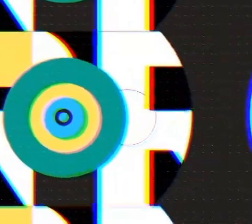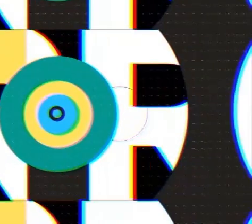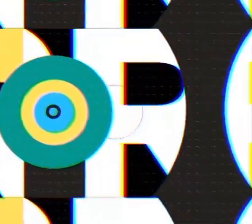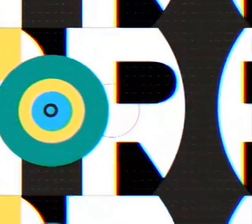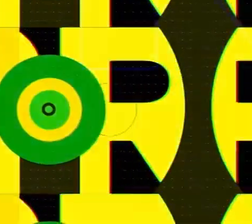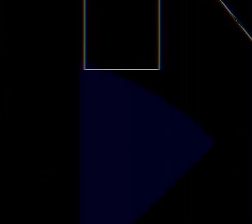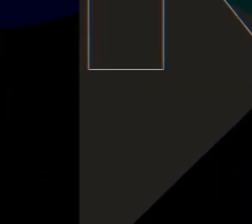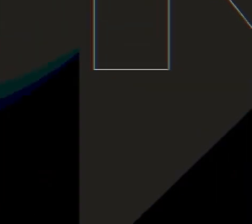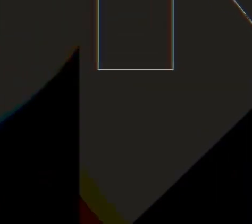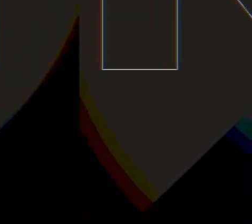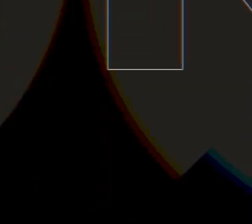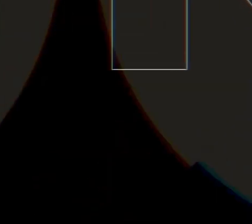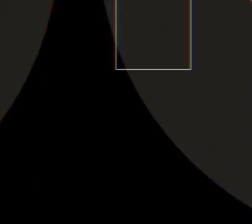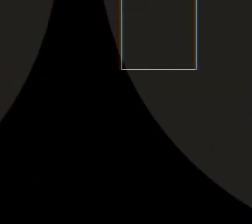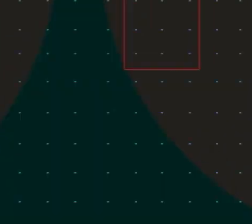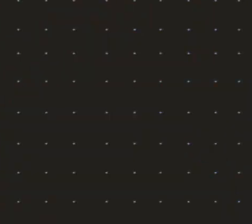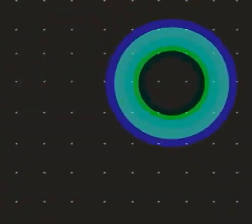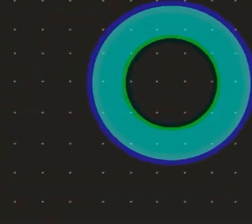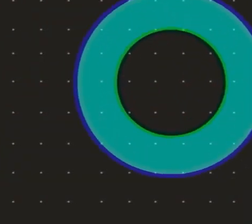programa.